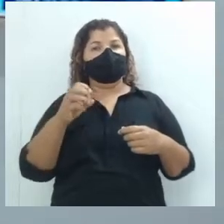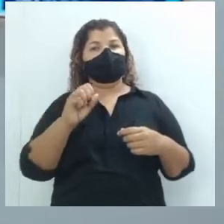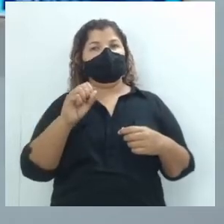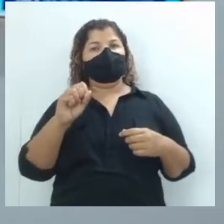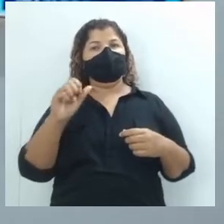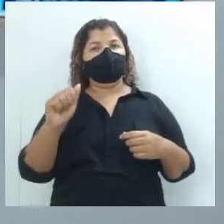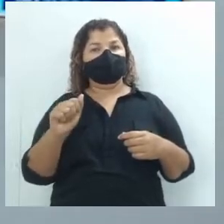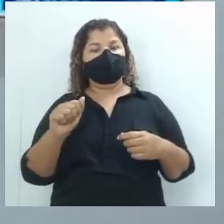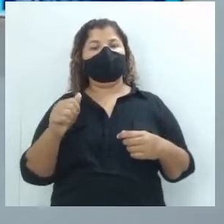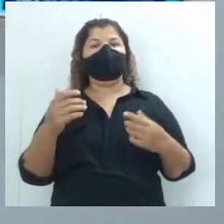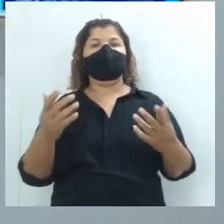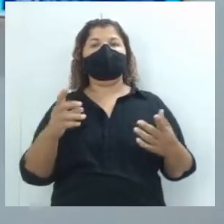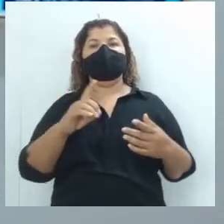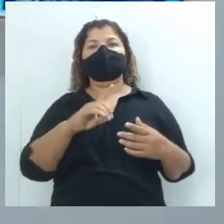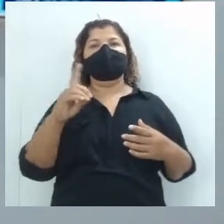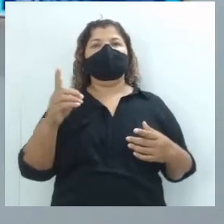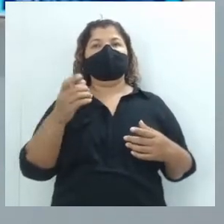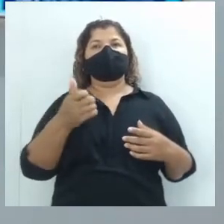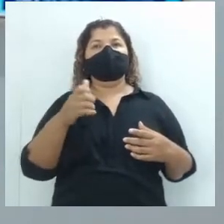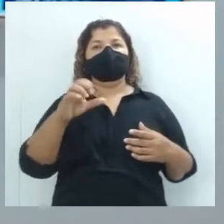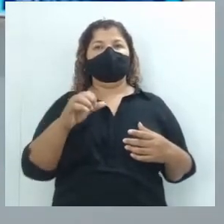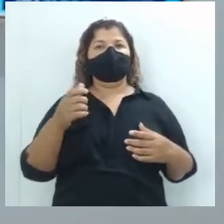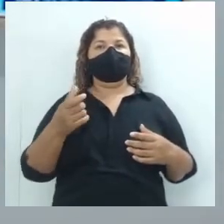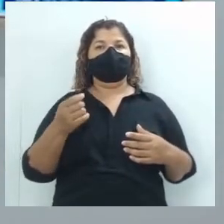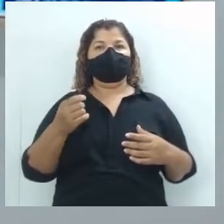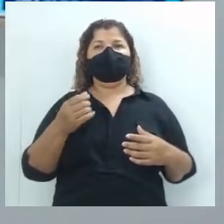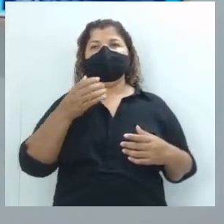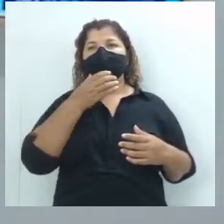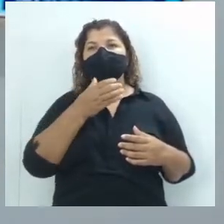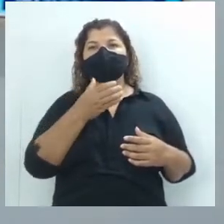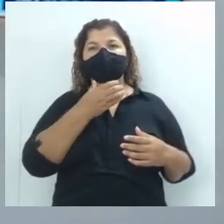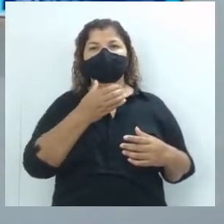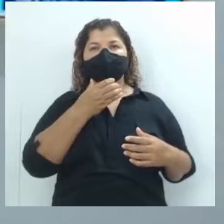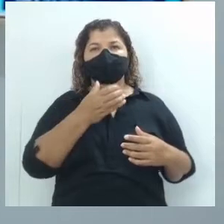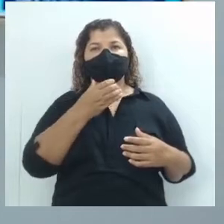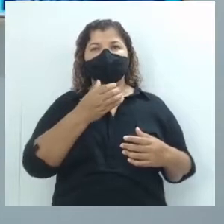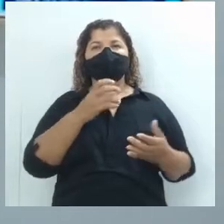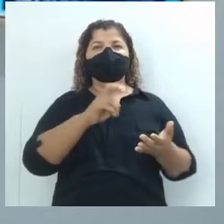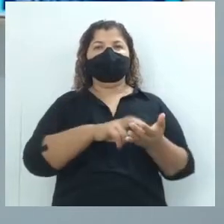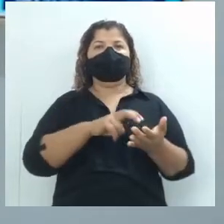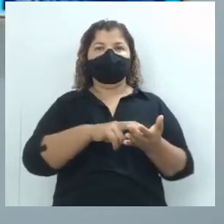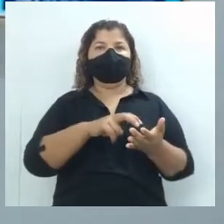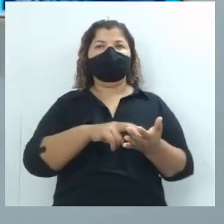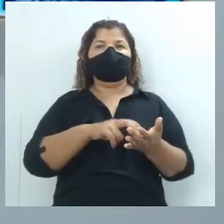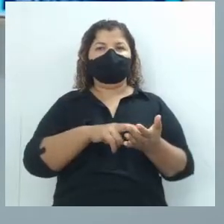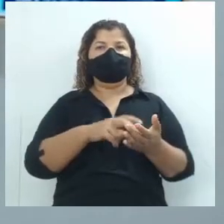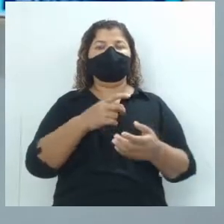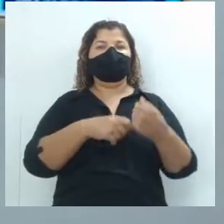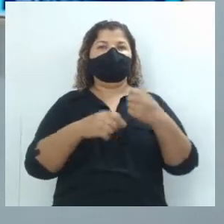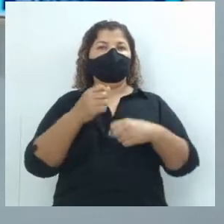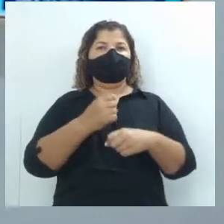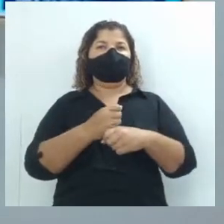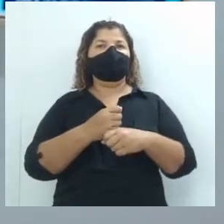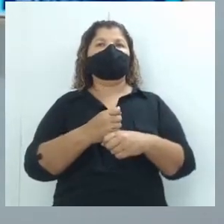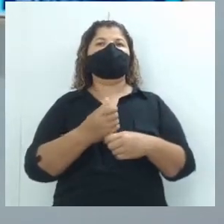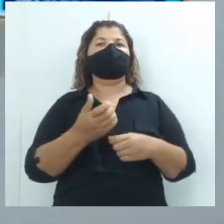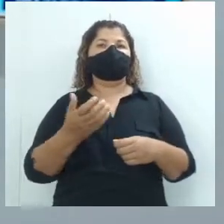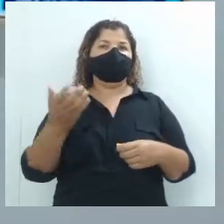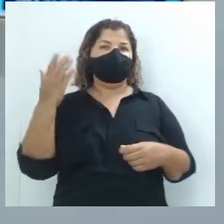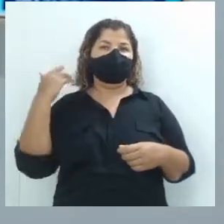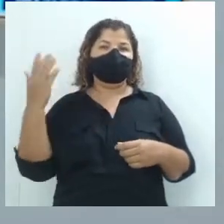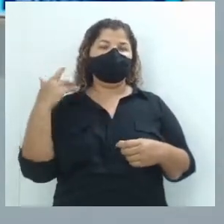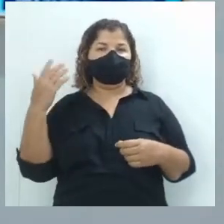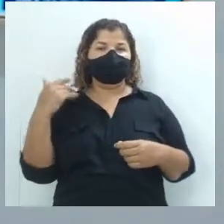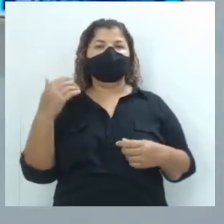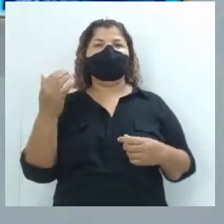ano vocês vão fazer a prova dia 19 e 20 de dezembro, tá? Pela manhã. Eu sei que ano passado, na verdade, a prova do ano passado que vocês